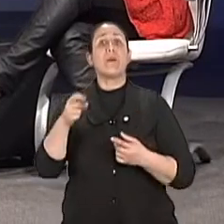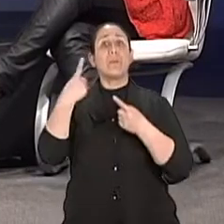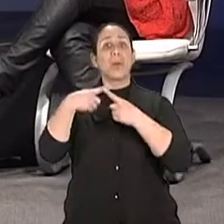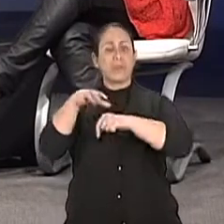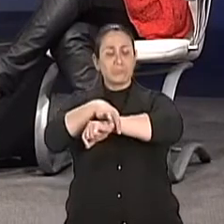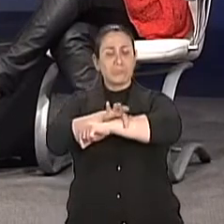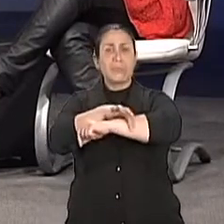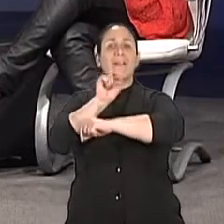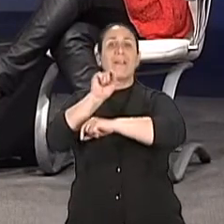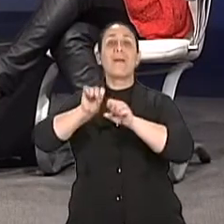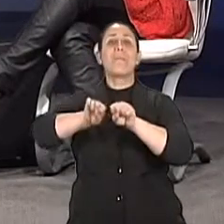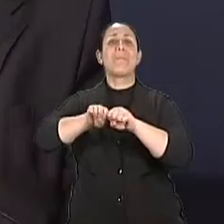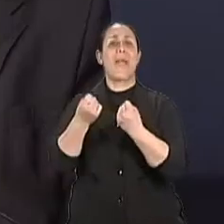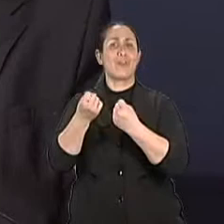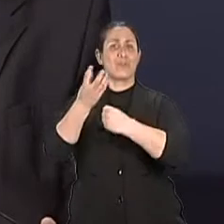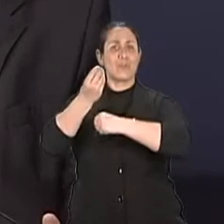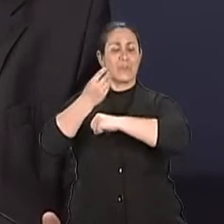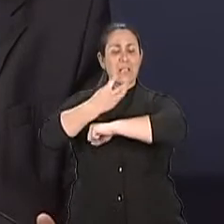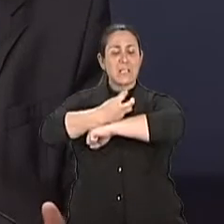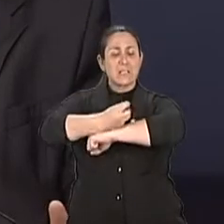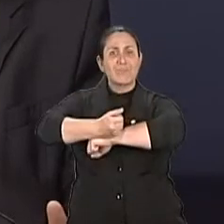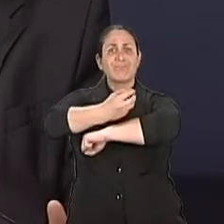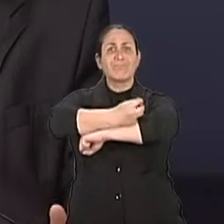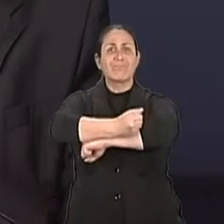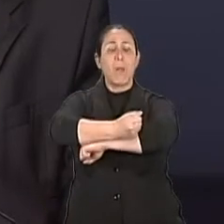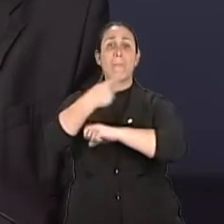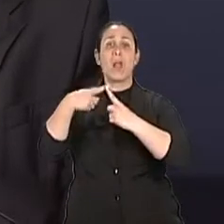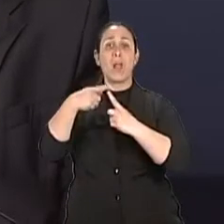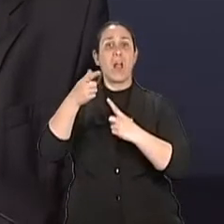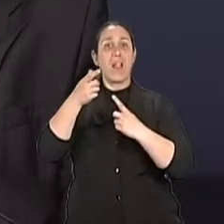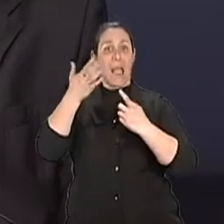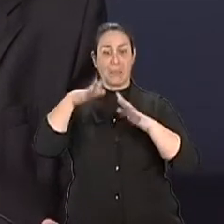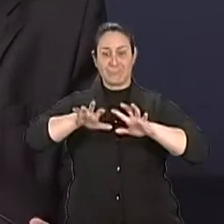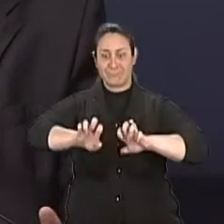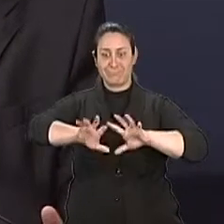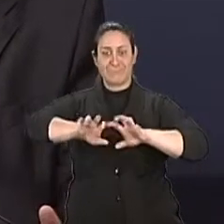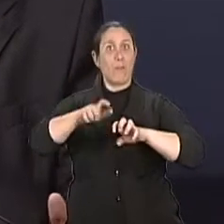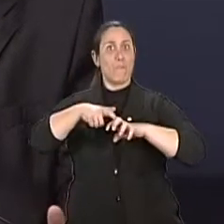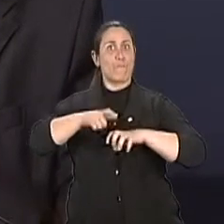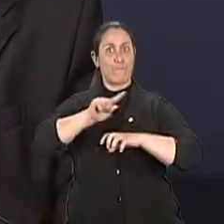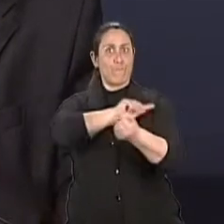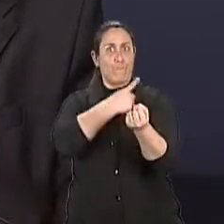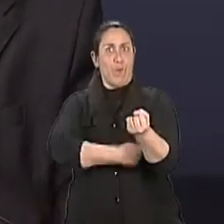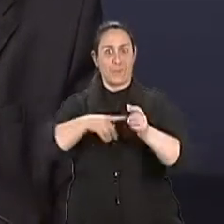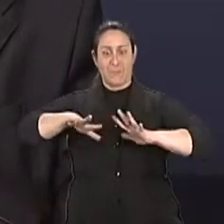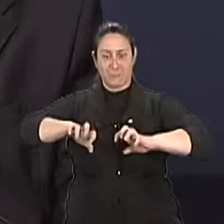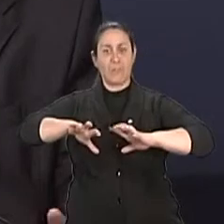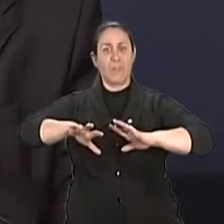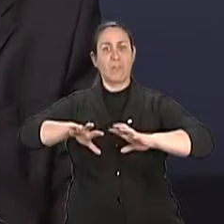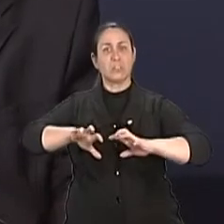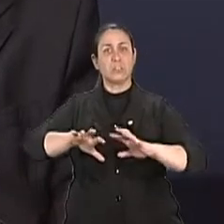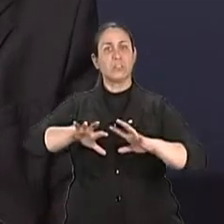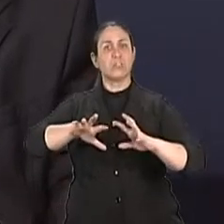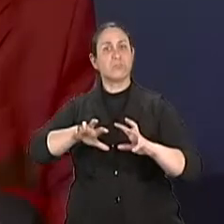osso perde a sua arquitetura, perde a sua força de fazer a manutenção desse indivíduo